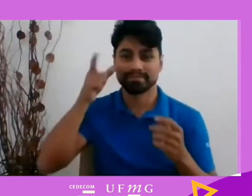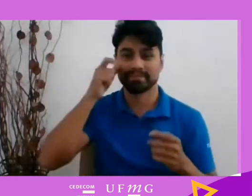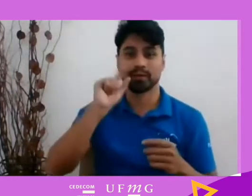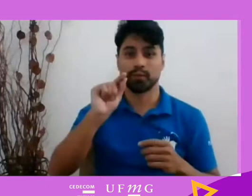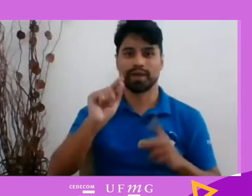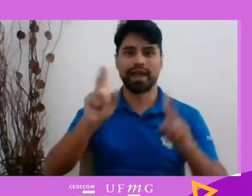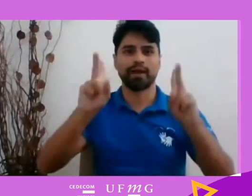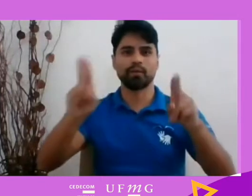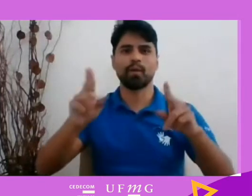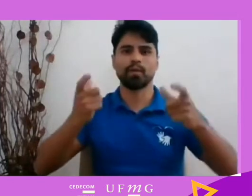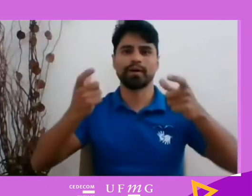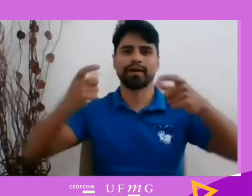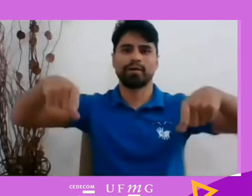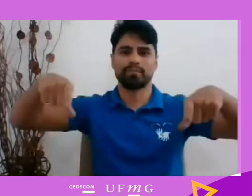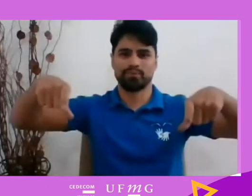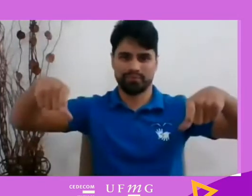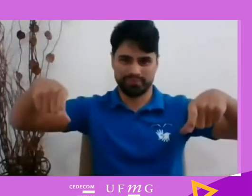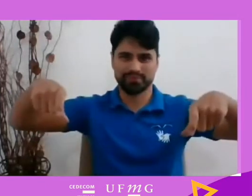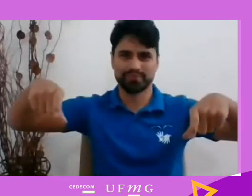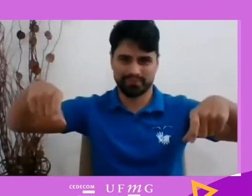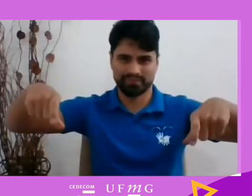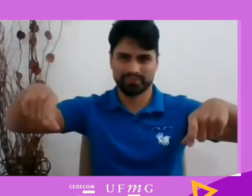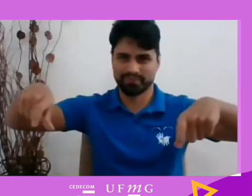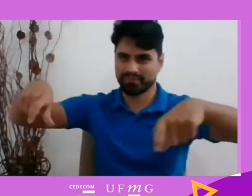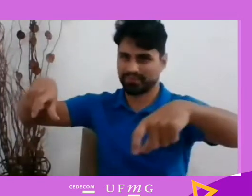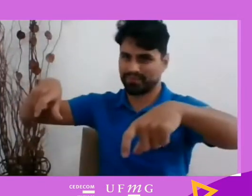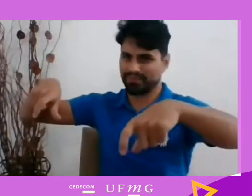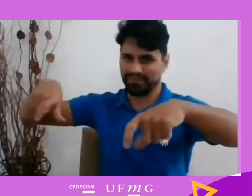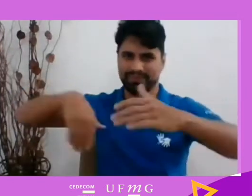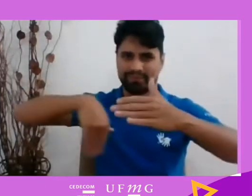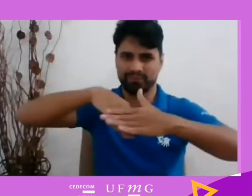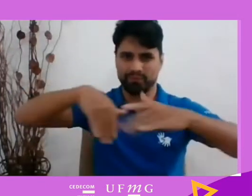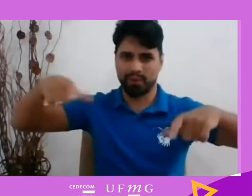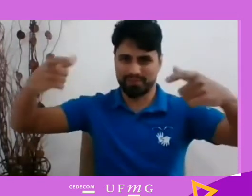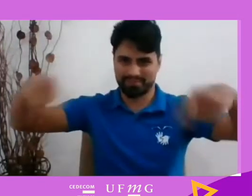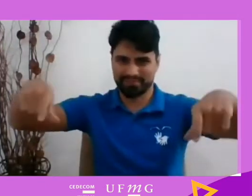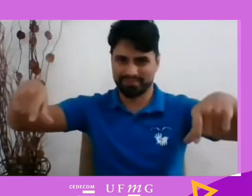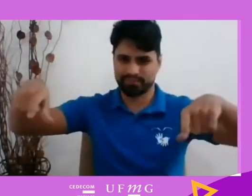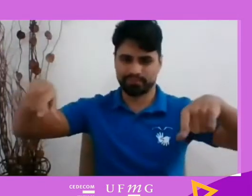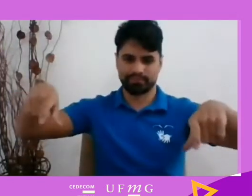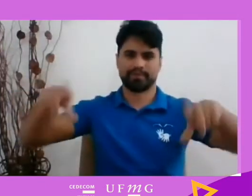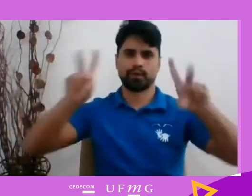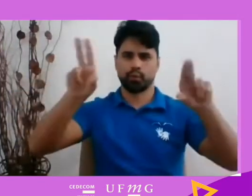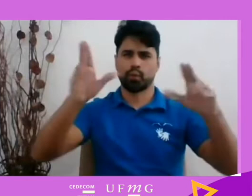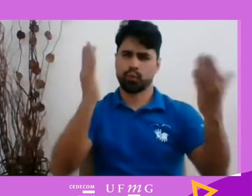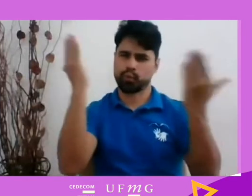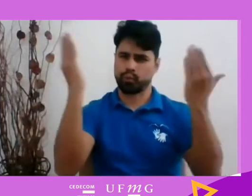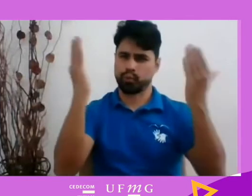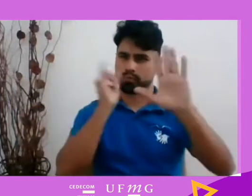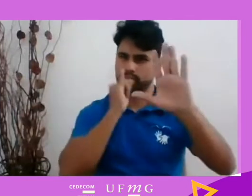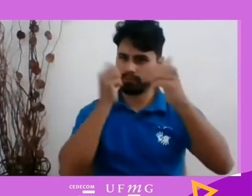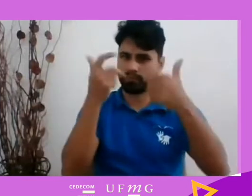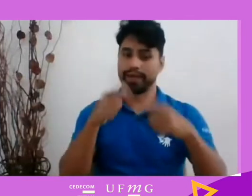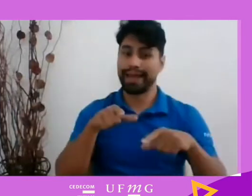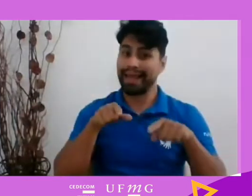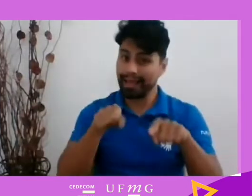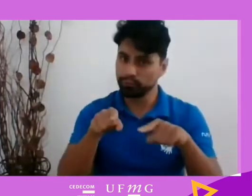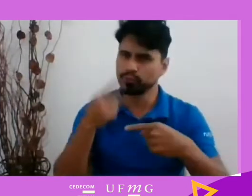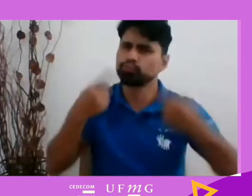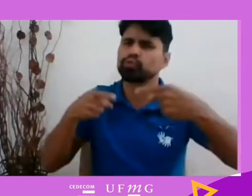um campo de futebol. Essa já é uma discussão antiga, muito antiga, do século passado, do Gabriel Tarde, quando ele